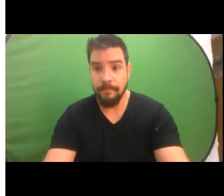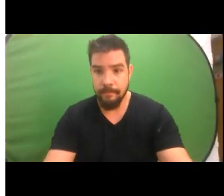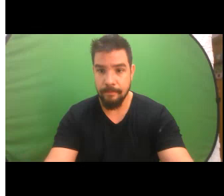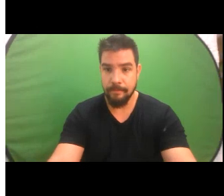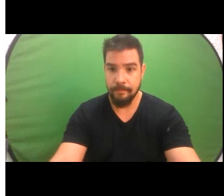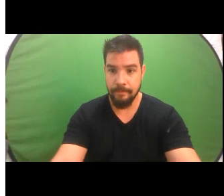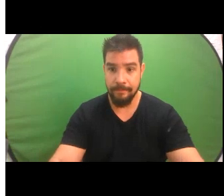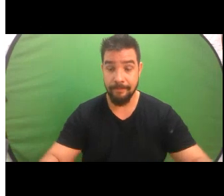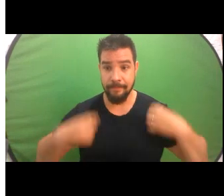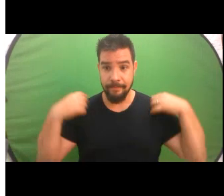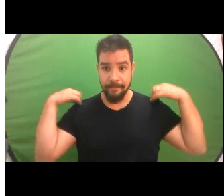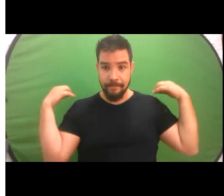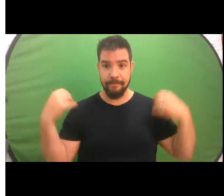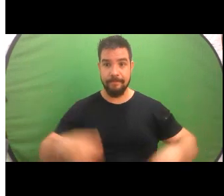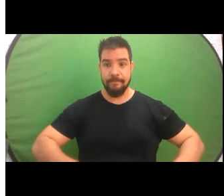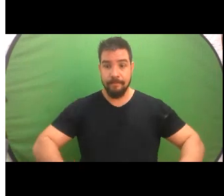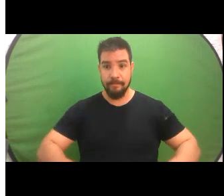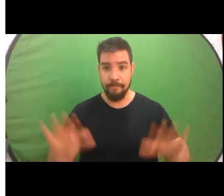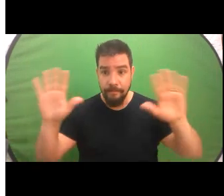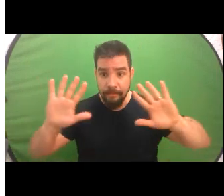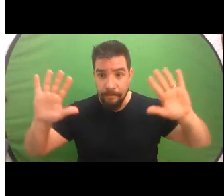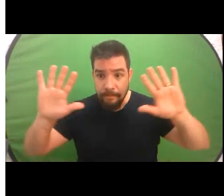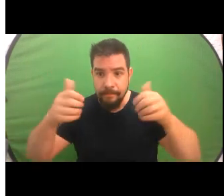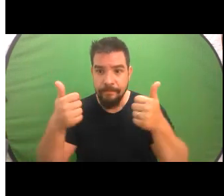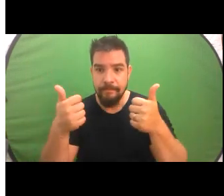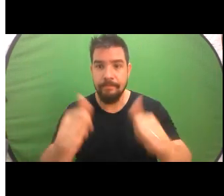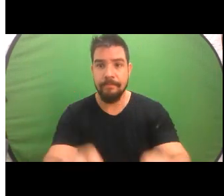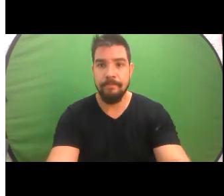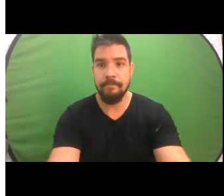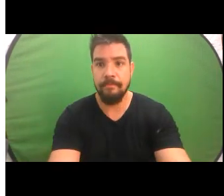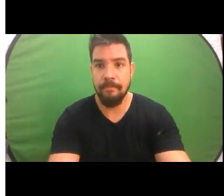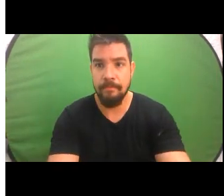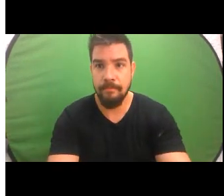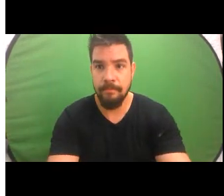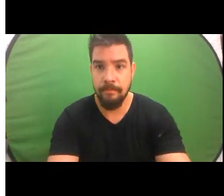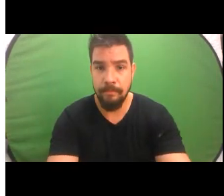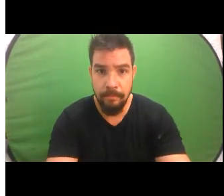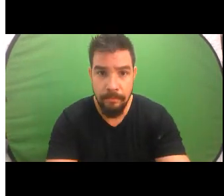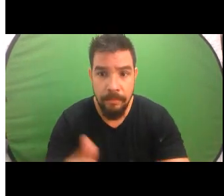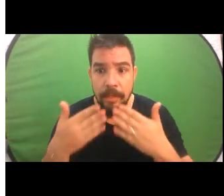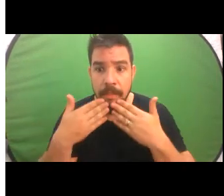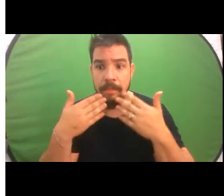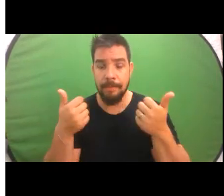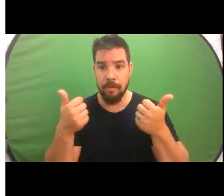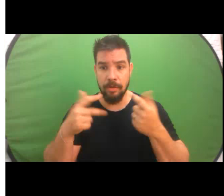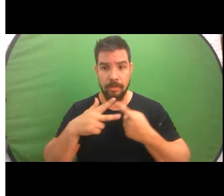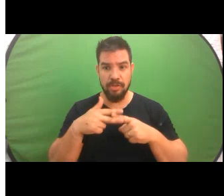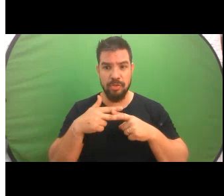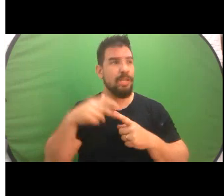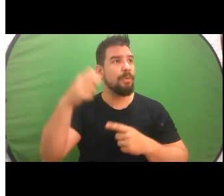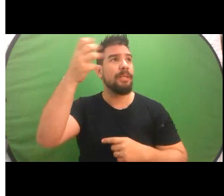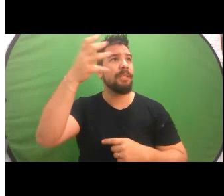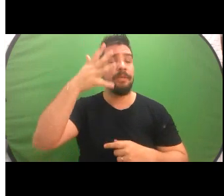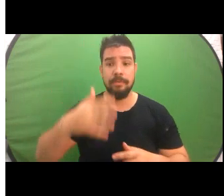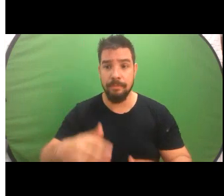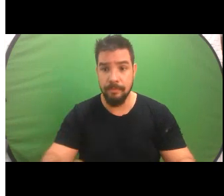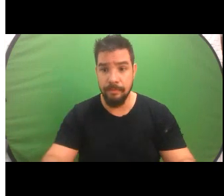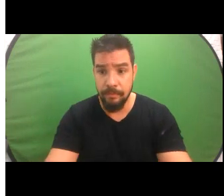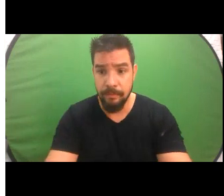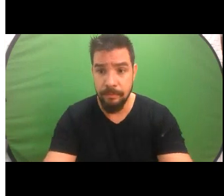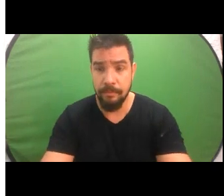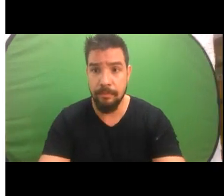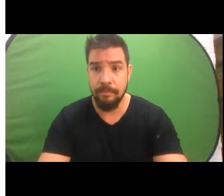Parece que tá. Assim, para mim, parece que tá melhor. Tá melhor, Paulo? Você Tá falou que tá melhor? melhor. Quase sem